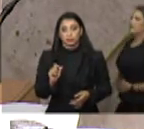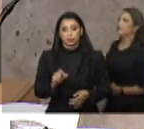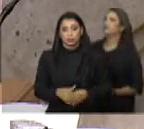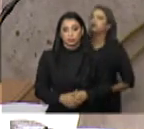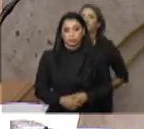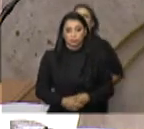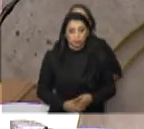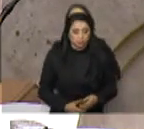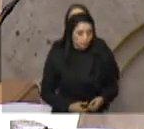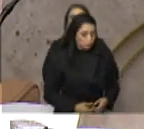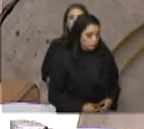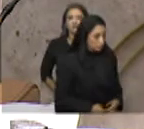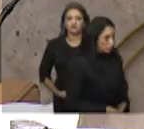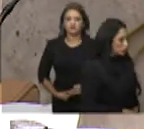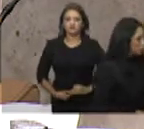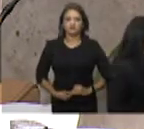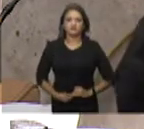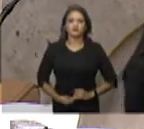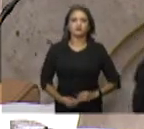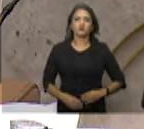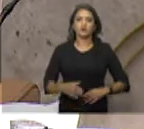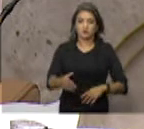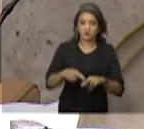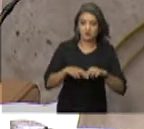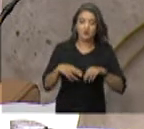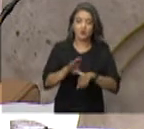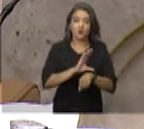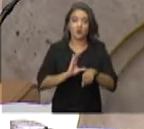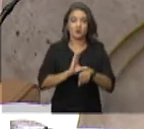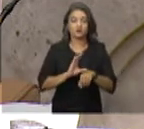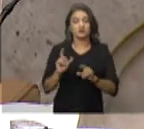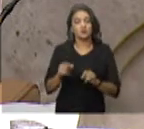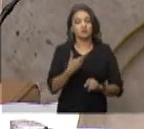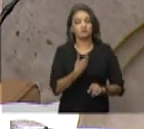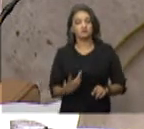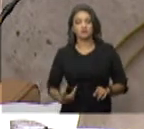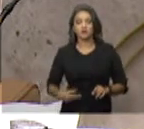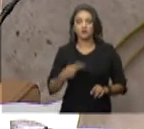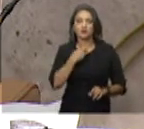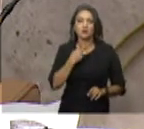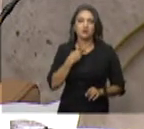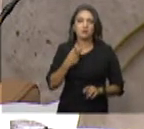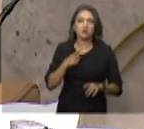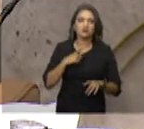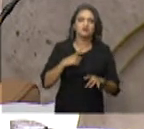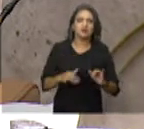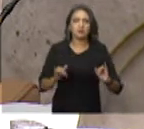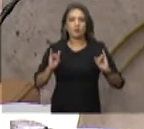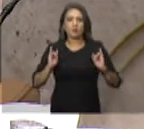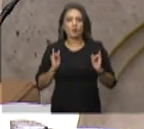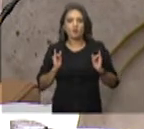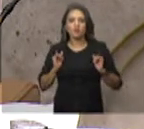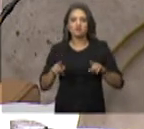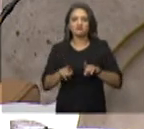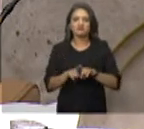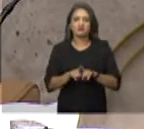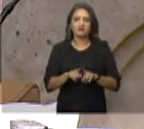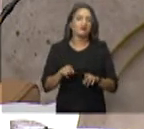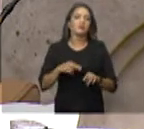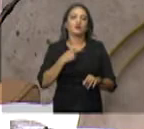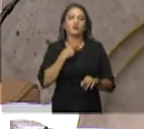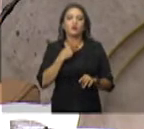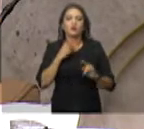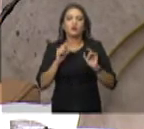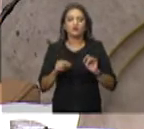constitucional não é permitido ao poder público permanecer inerte nem reduzir o